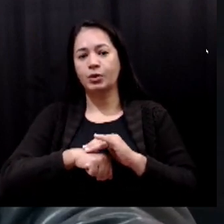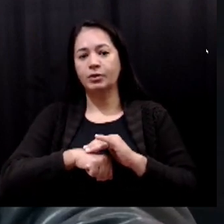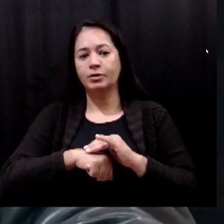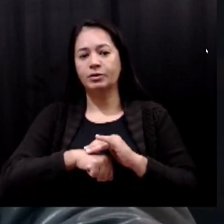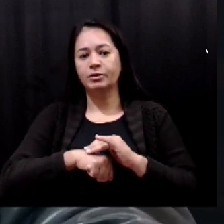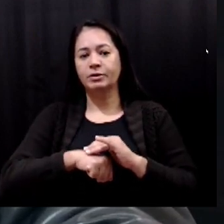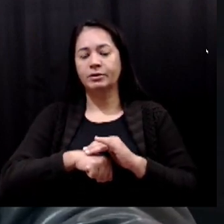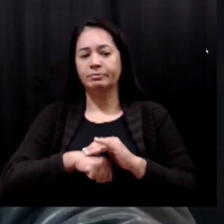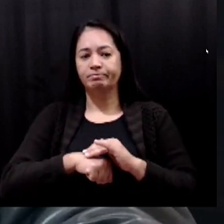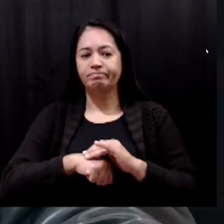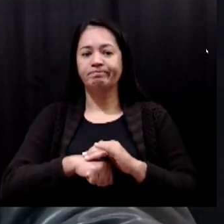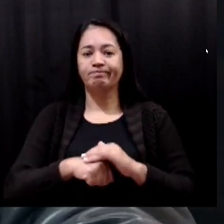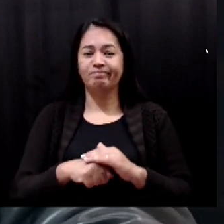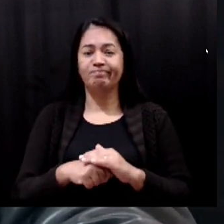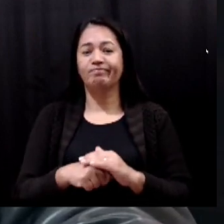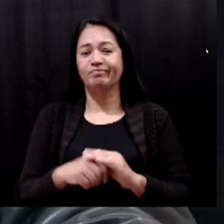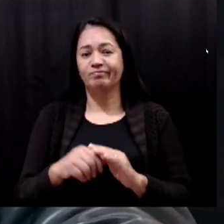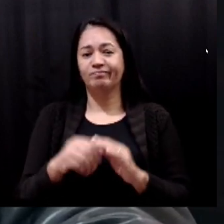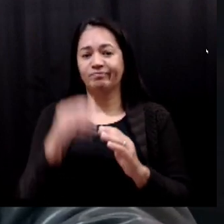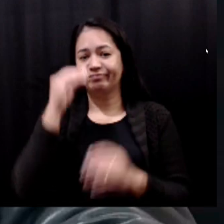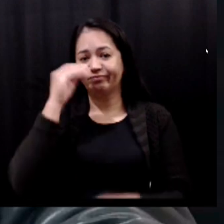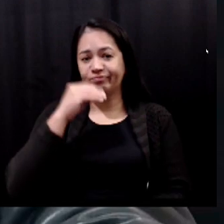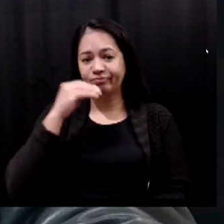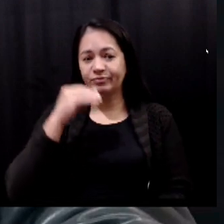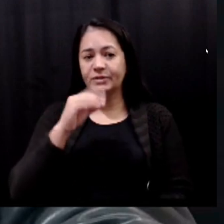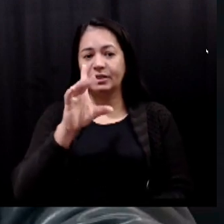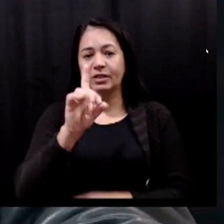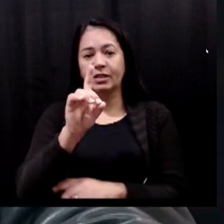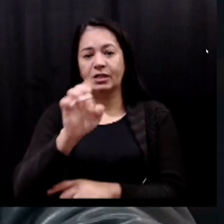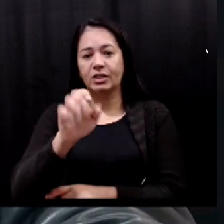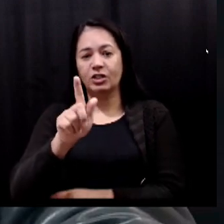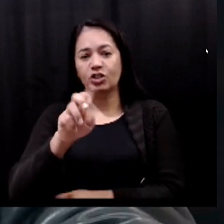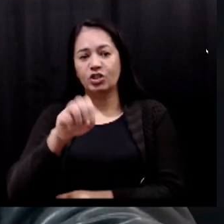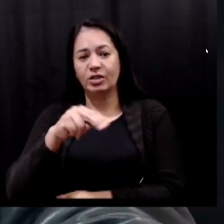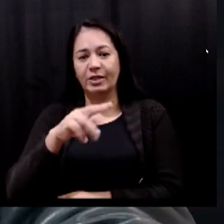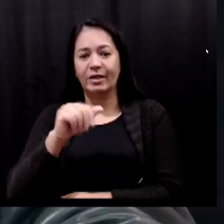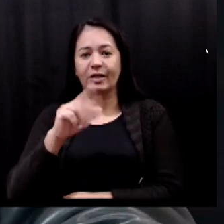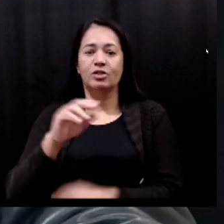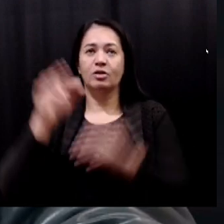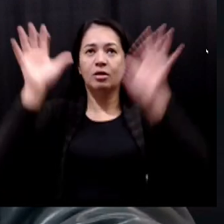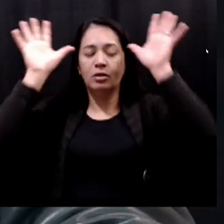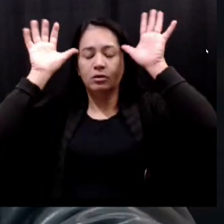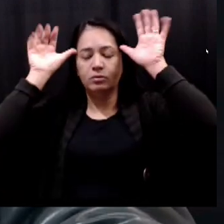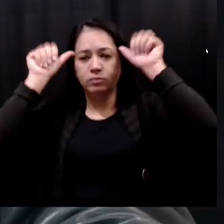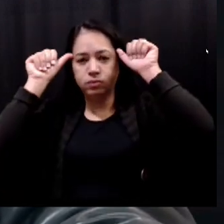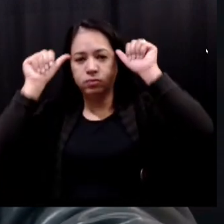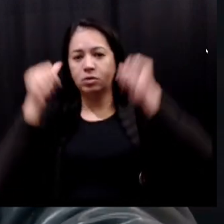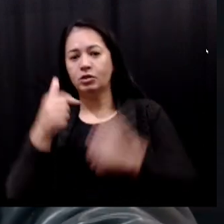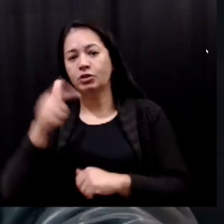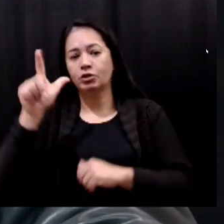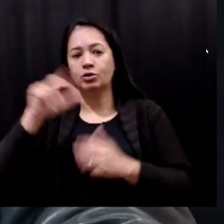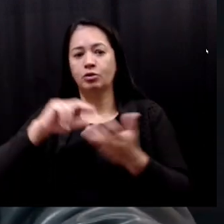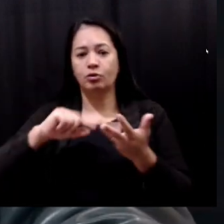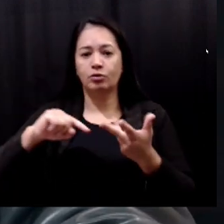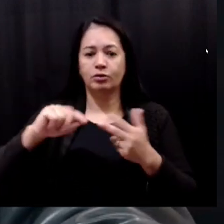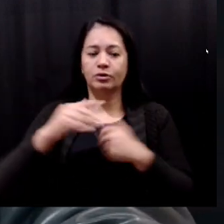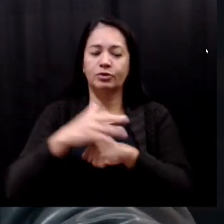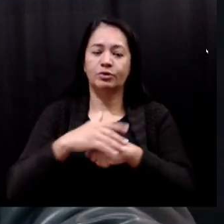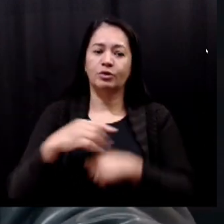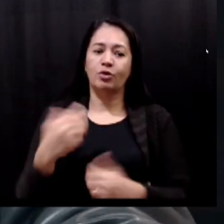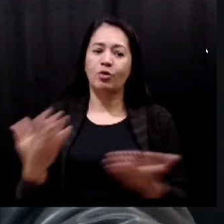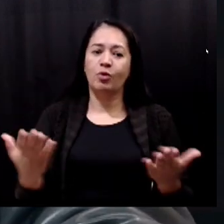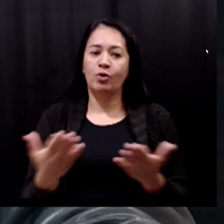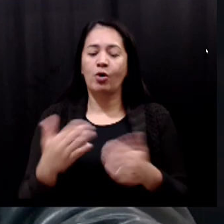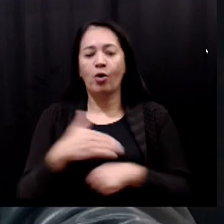degenerativas, né? Como mal de Alzheimer, dentre outras, né? Gostaríamos de conversar um